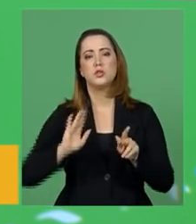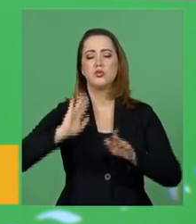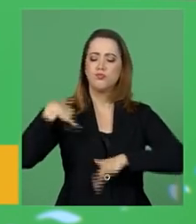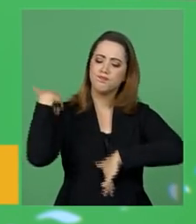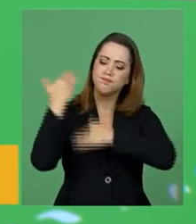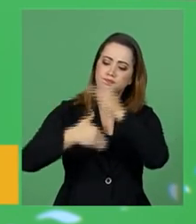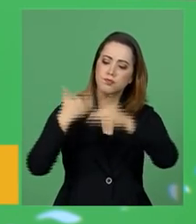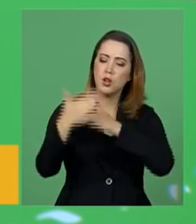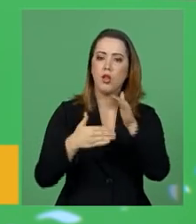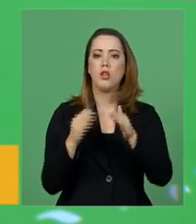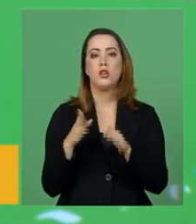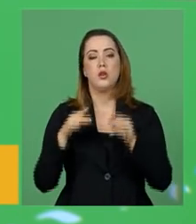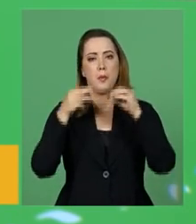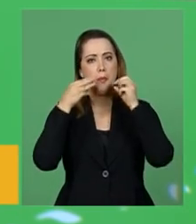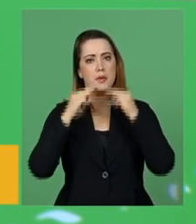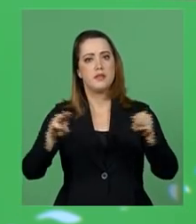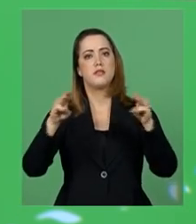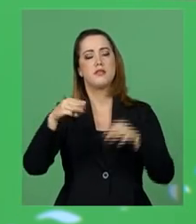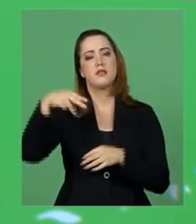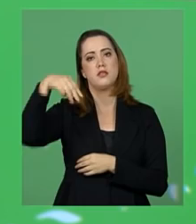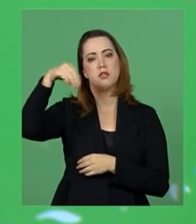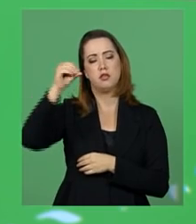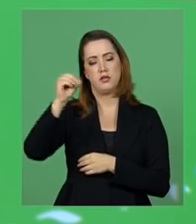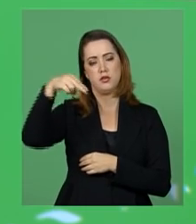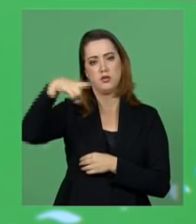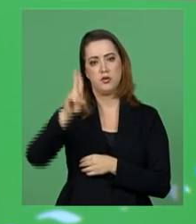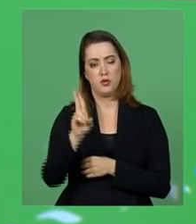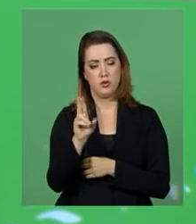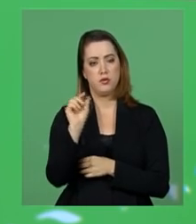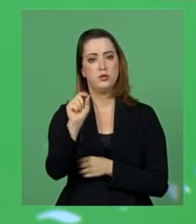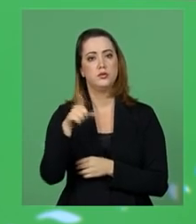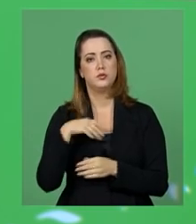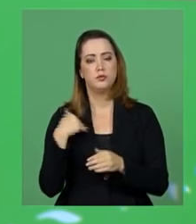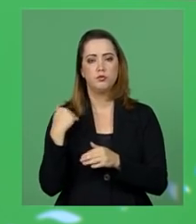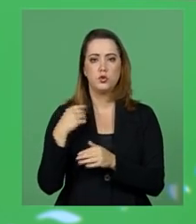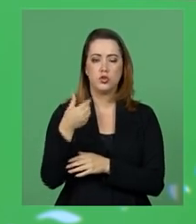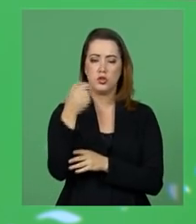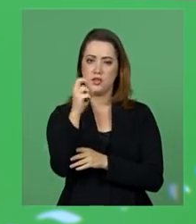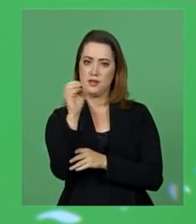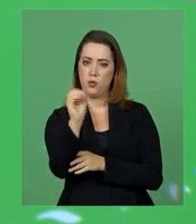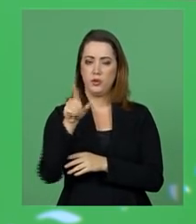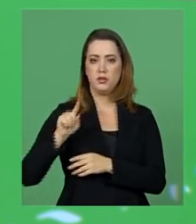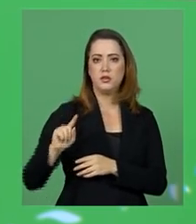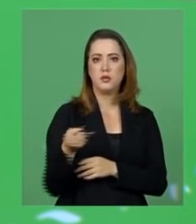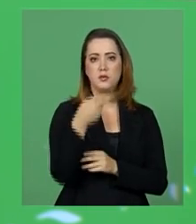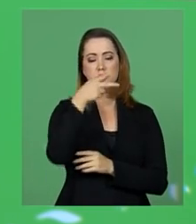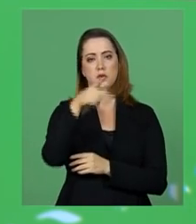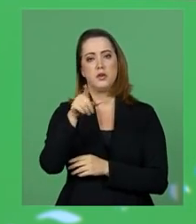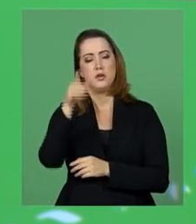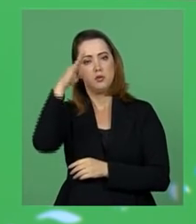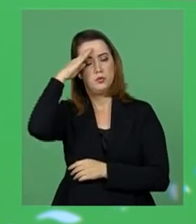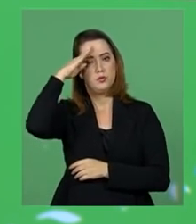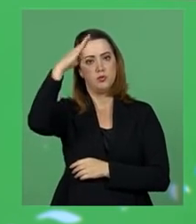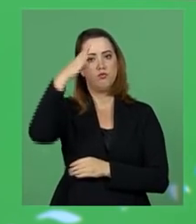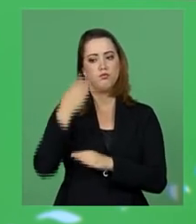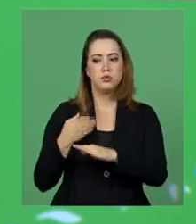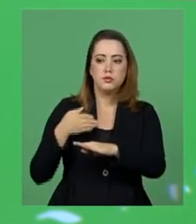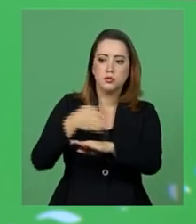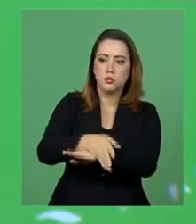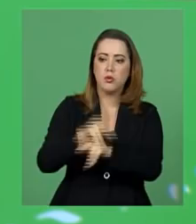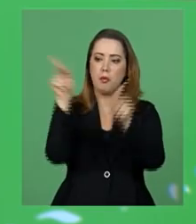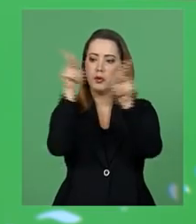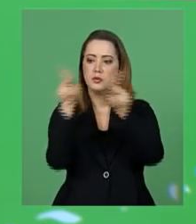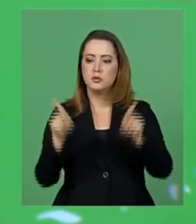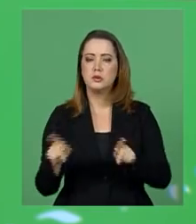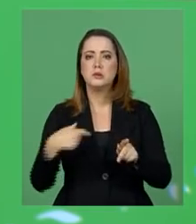missões na ONU, mais de 51 mil militares mandados para fora do país. Eles estão lá realmente num ambiente de conflito e se